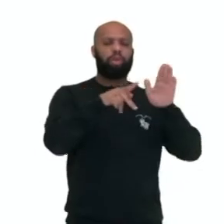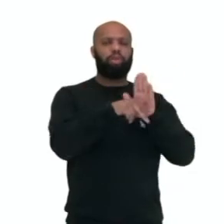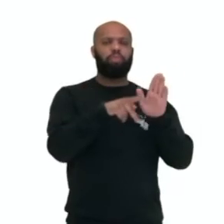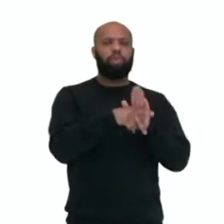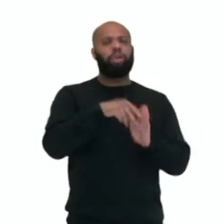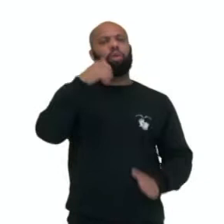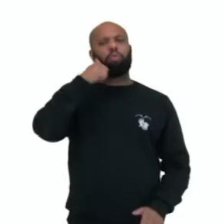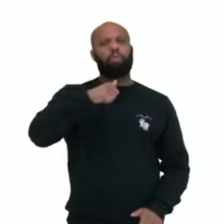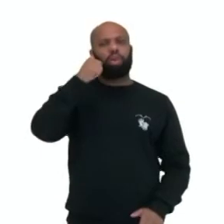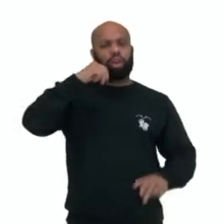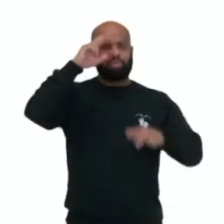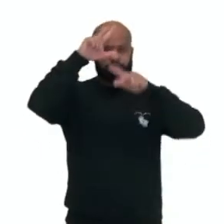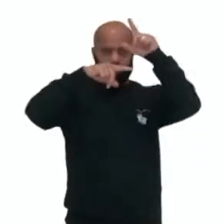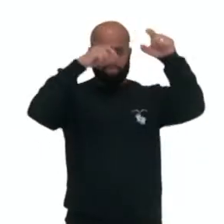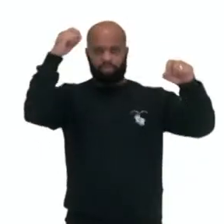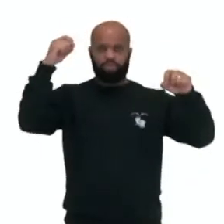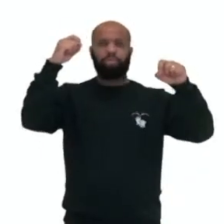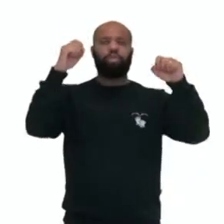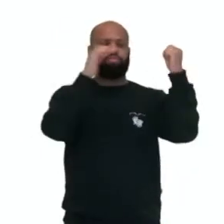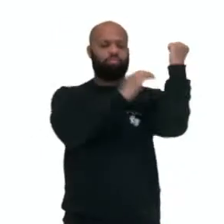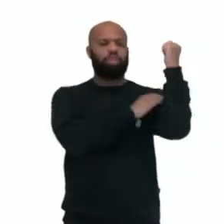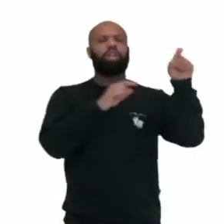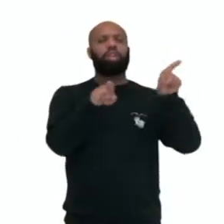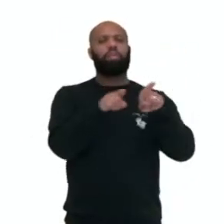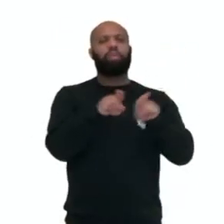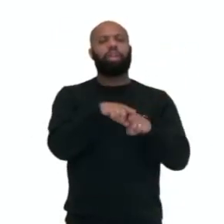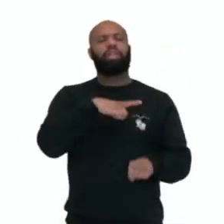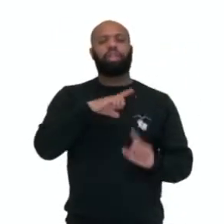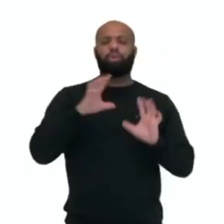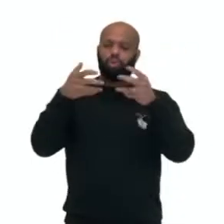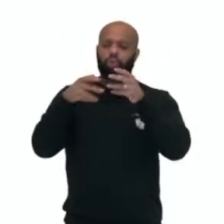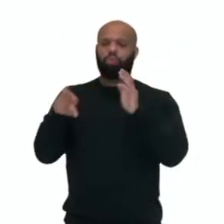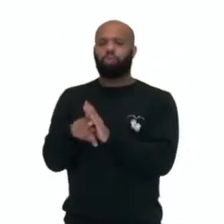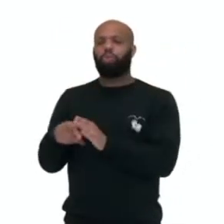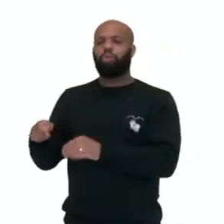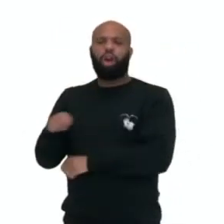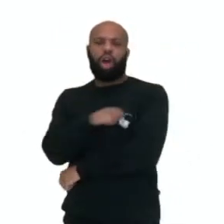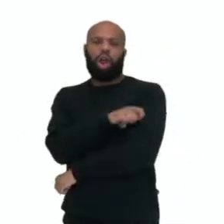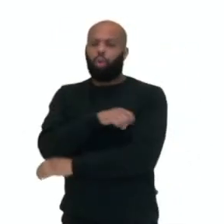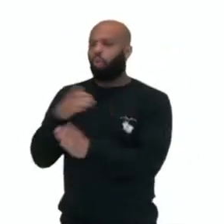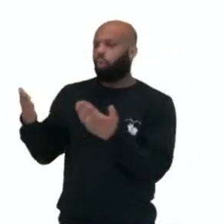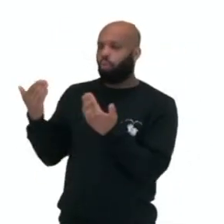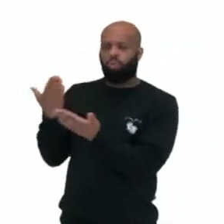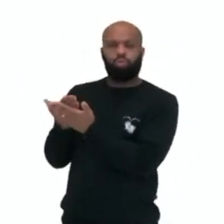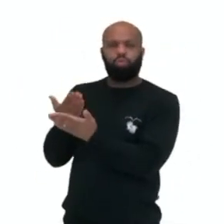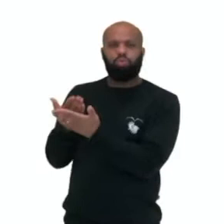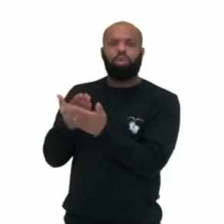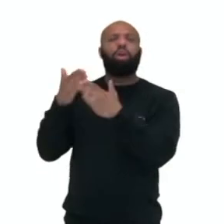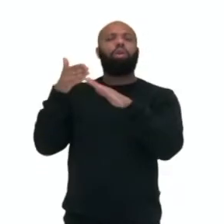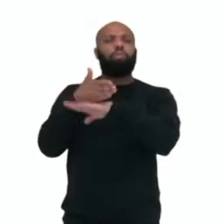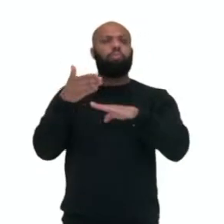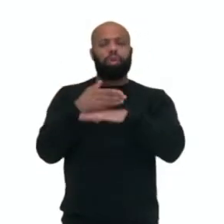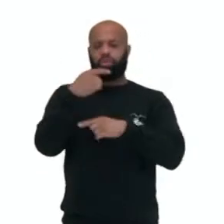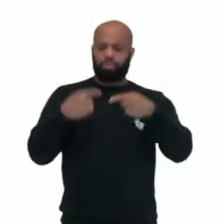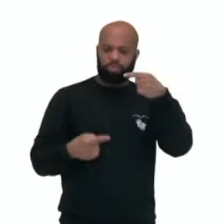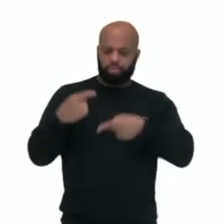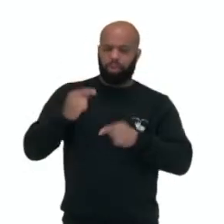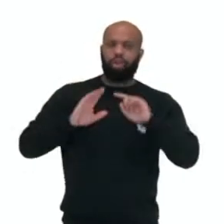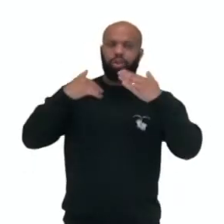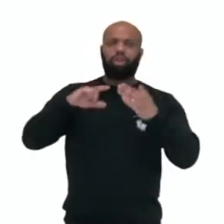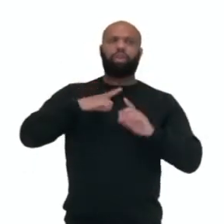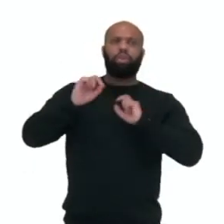movimento operário, o movimento estudantil, entre outros, participaram intensamente da discussão, exercendo a